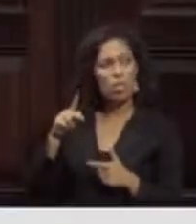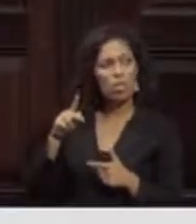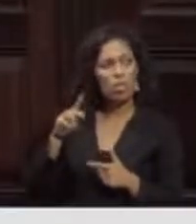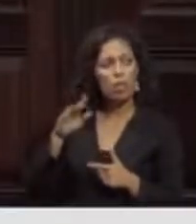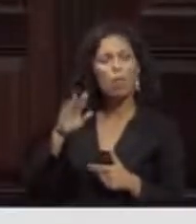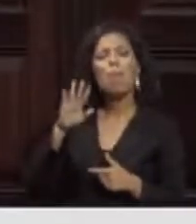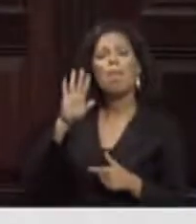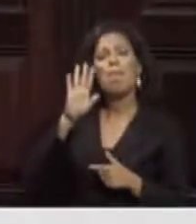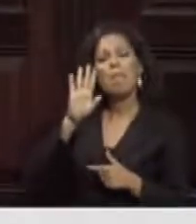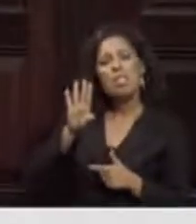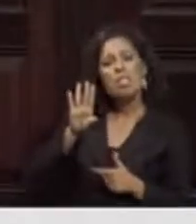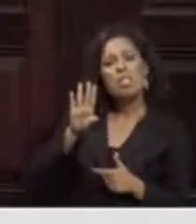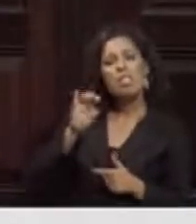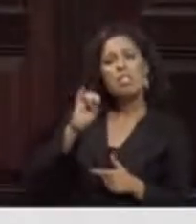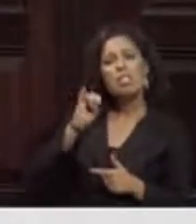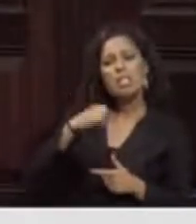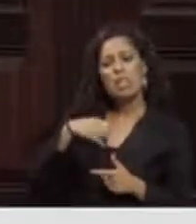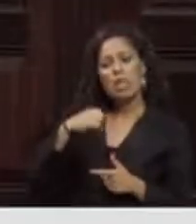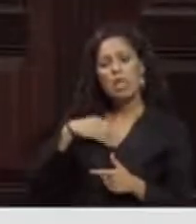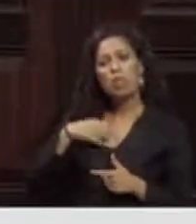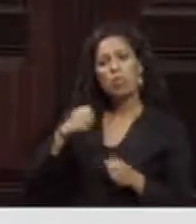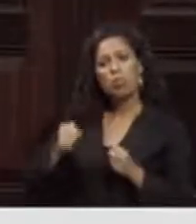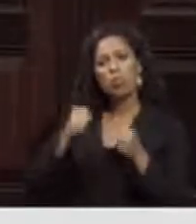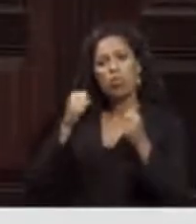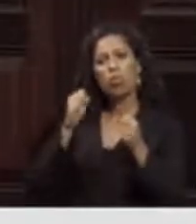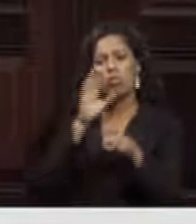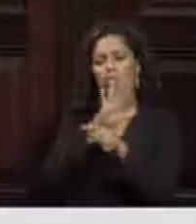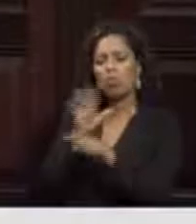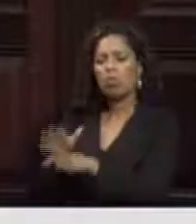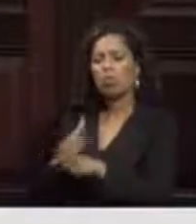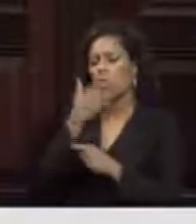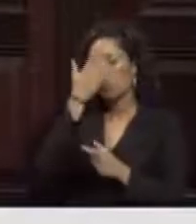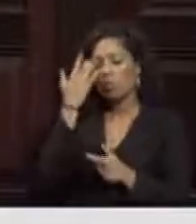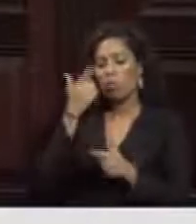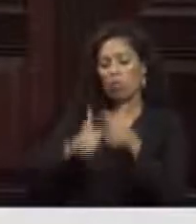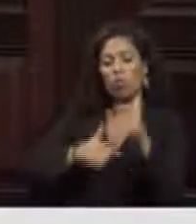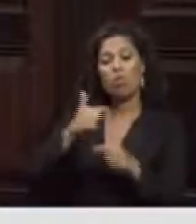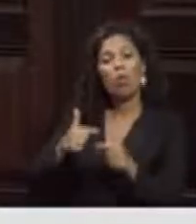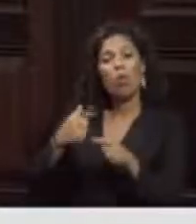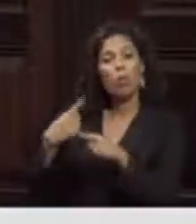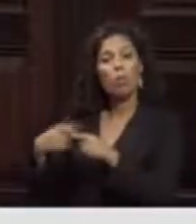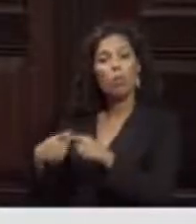que eu tenho que estar também na luta em defesa da comunidade LGBT, que são também